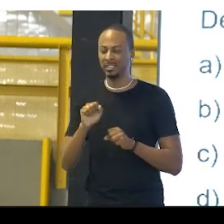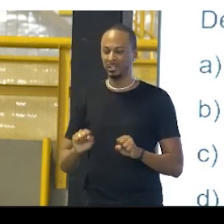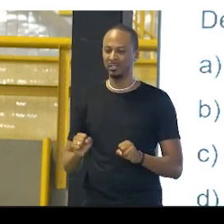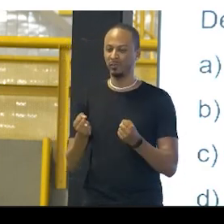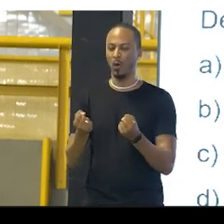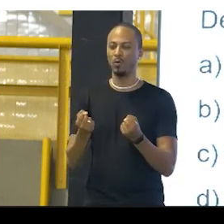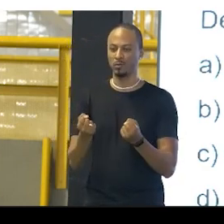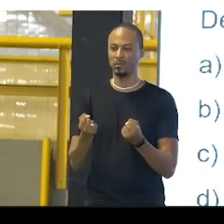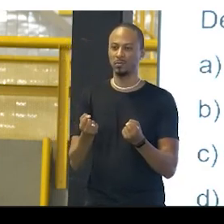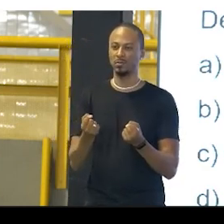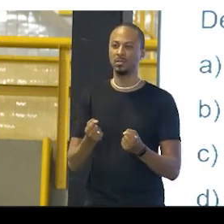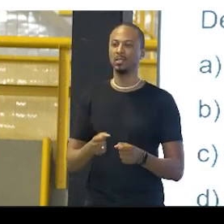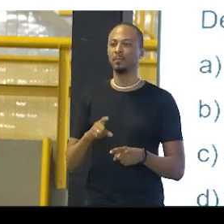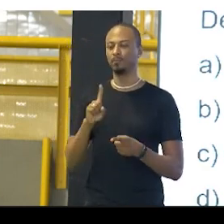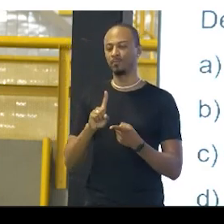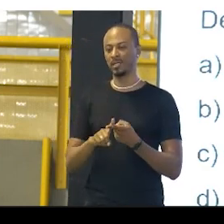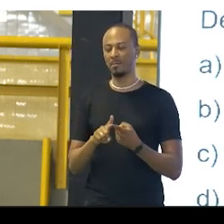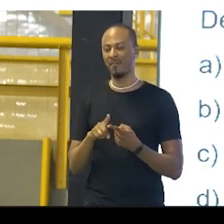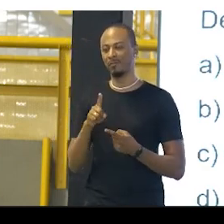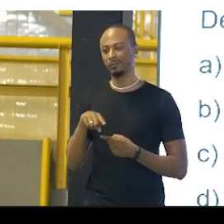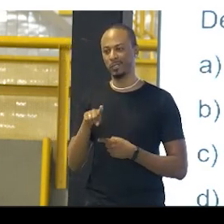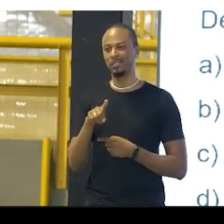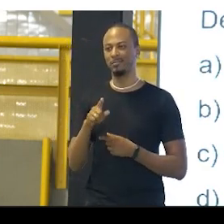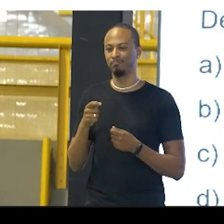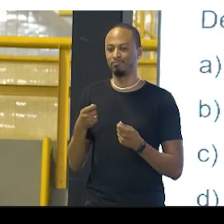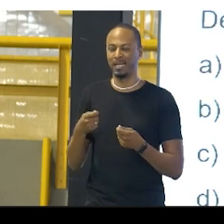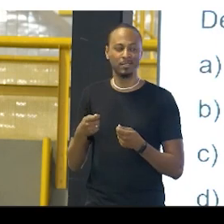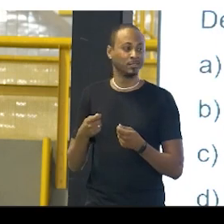ouvir. Vocês estão de parabéns. E hoje quem vai